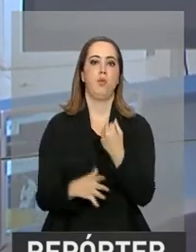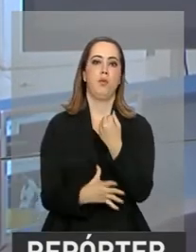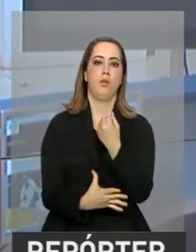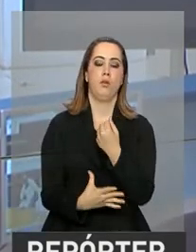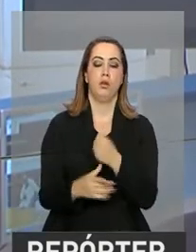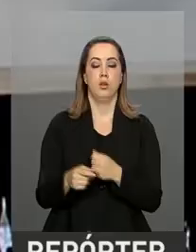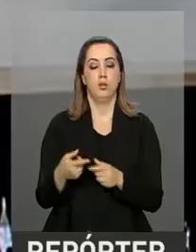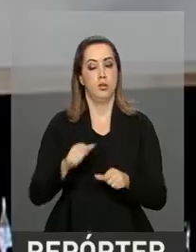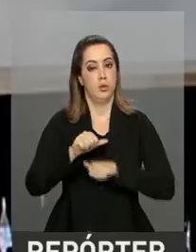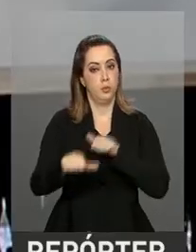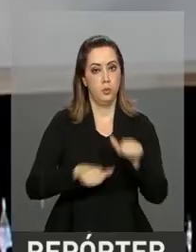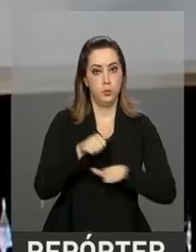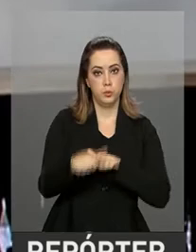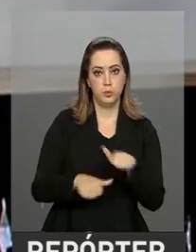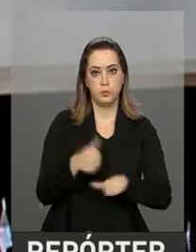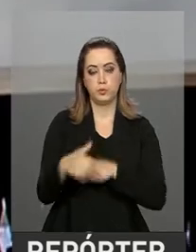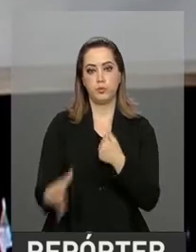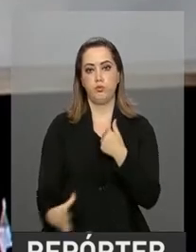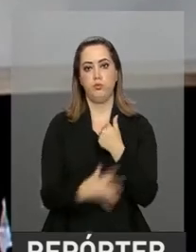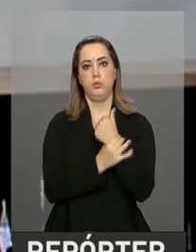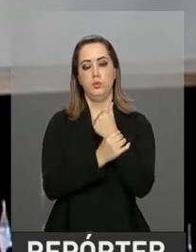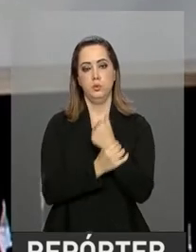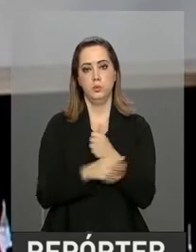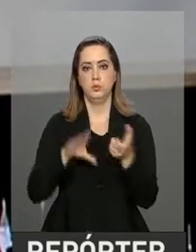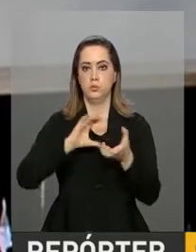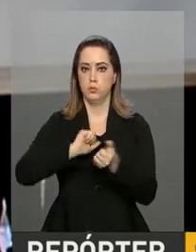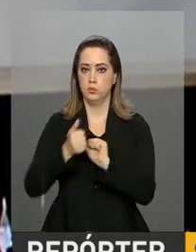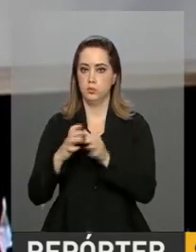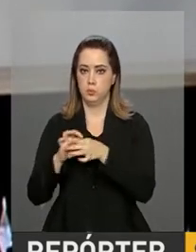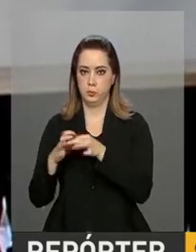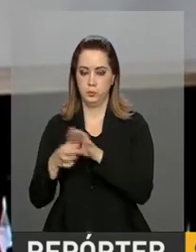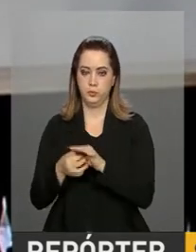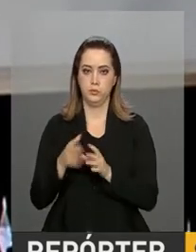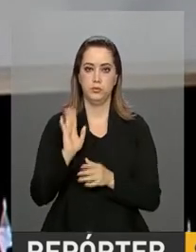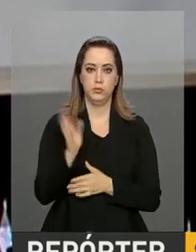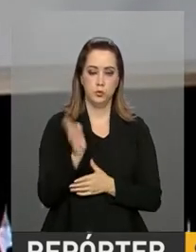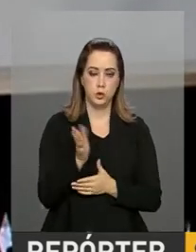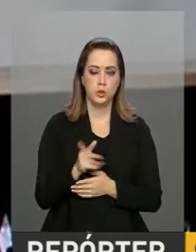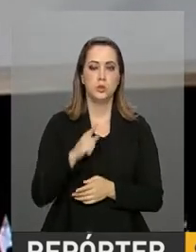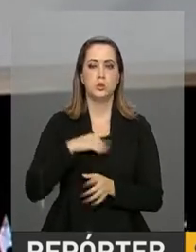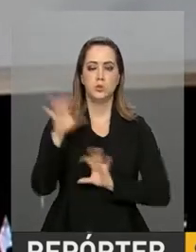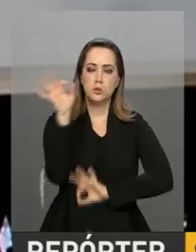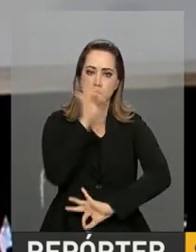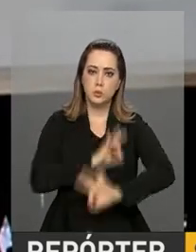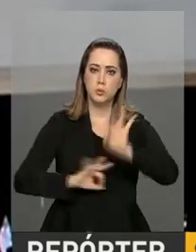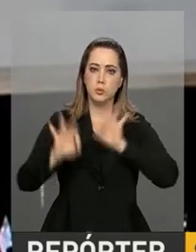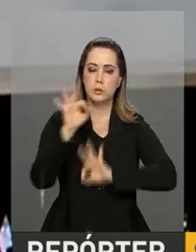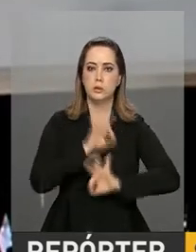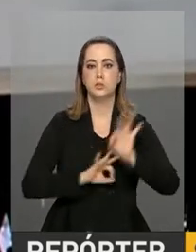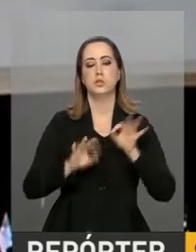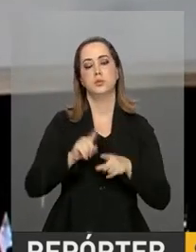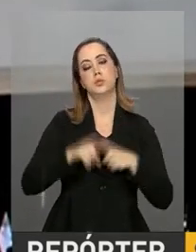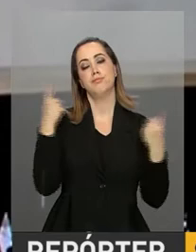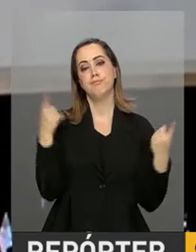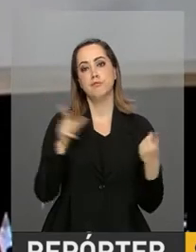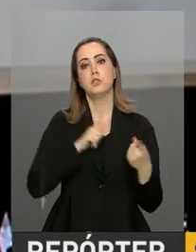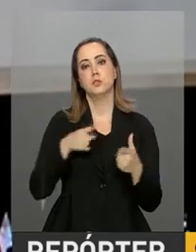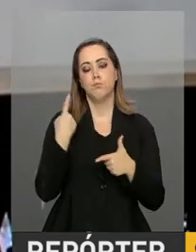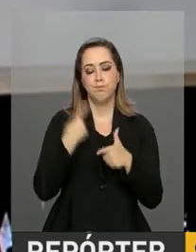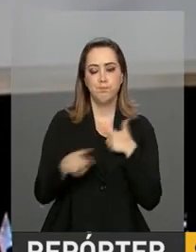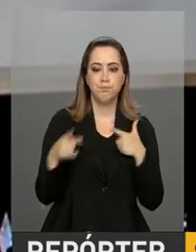nos jogos existe um planejamento feito houve uma fatalidade reconhecidamente uma fatalidade